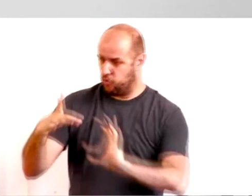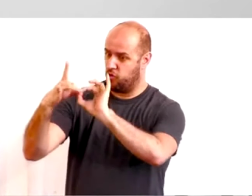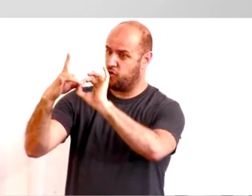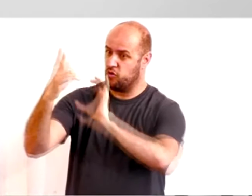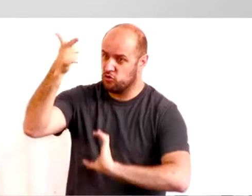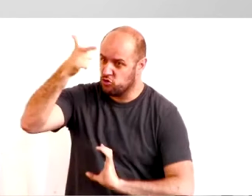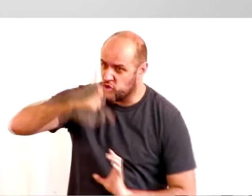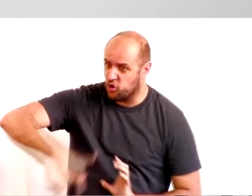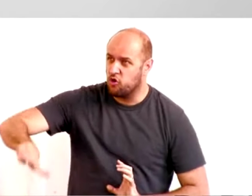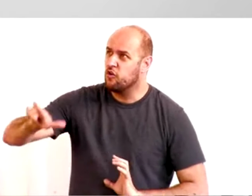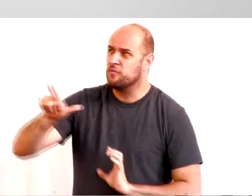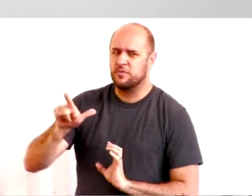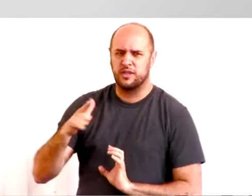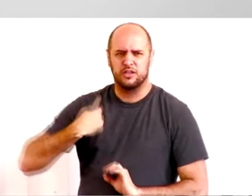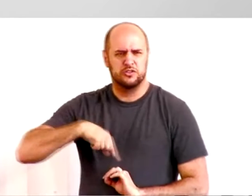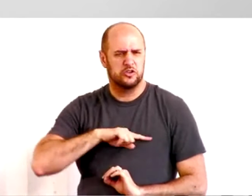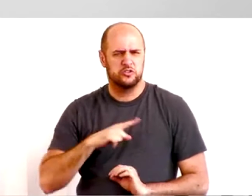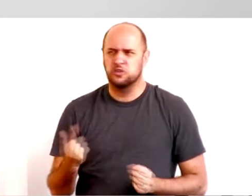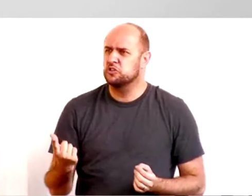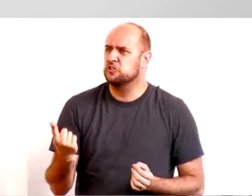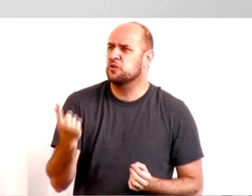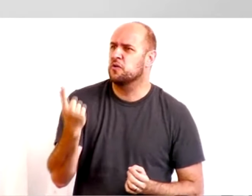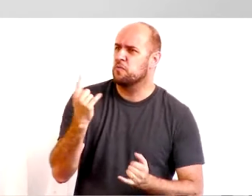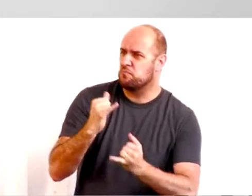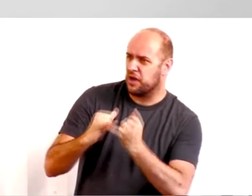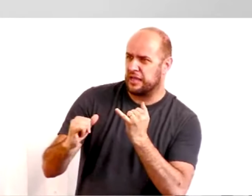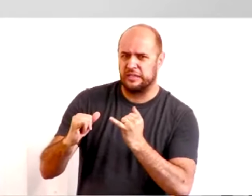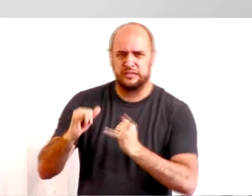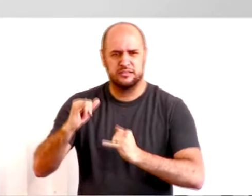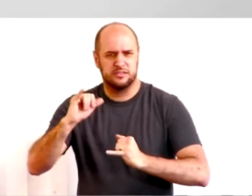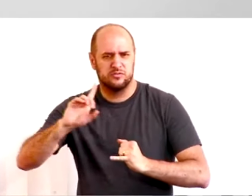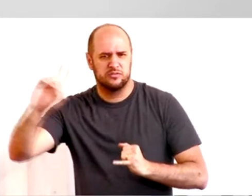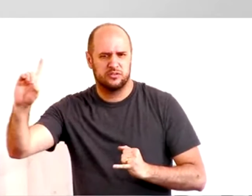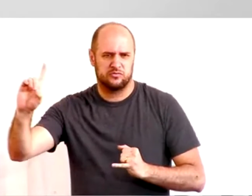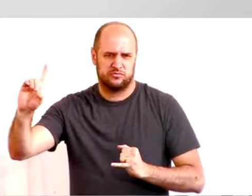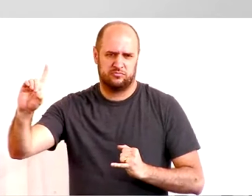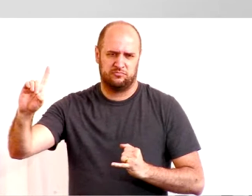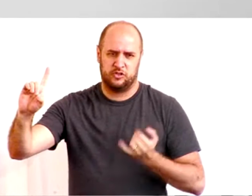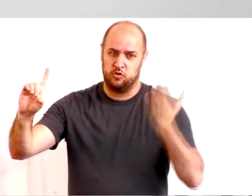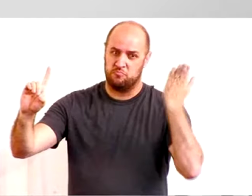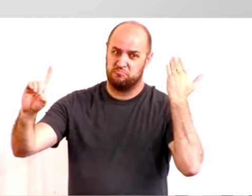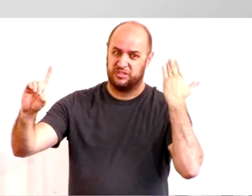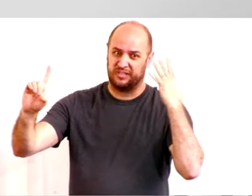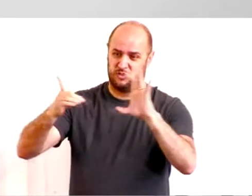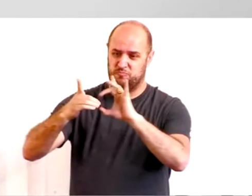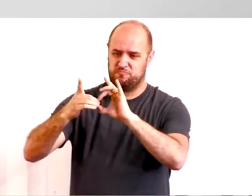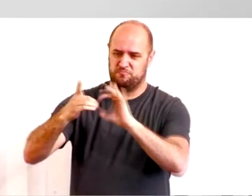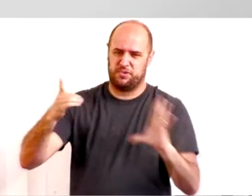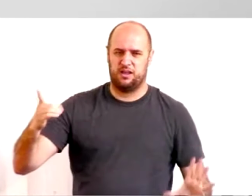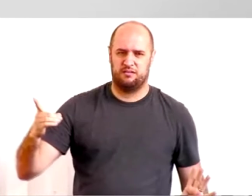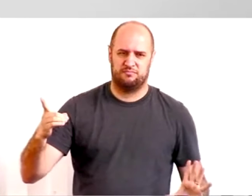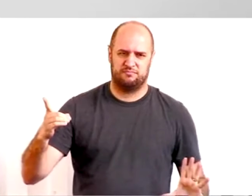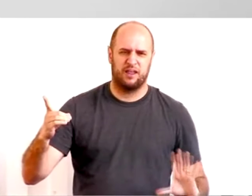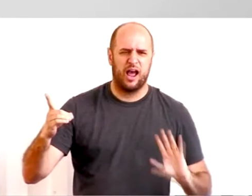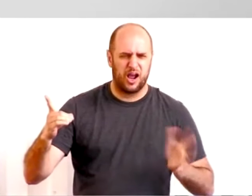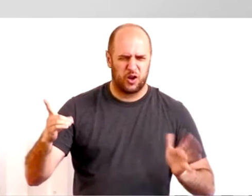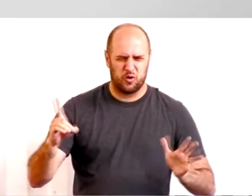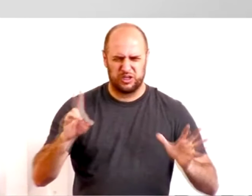e semelhança que foi embotada, que agora está turvada, de